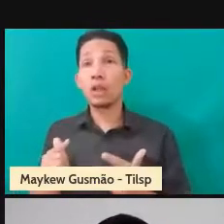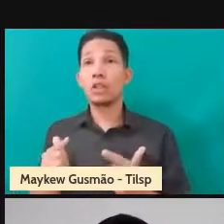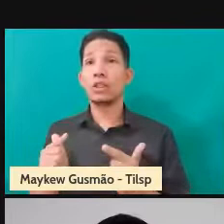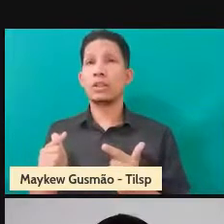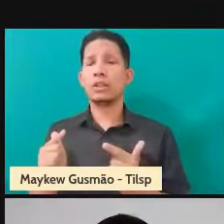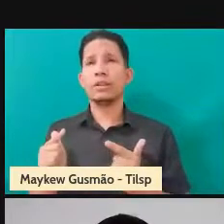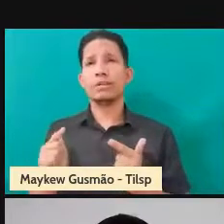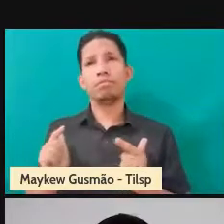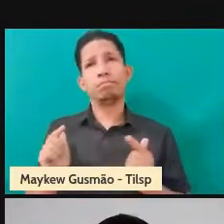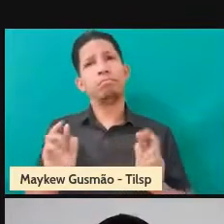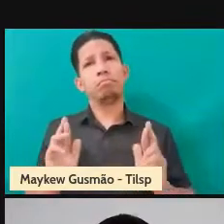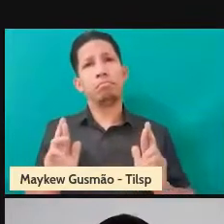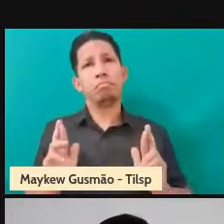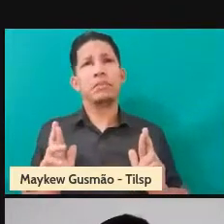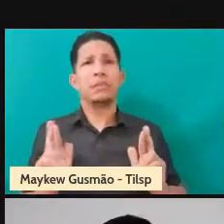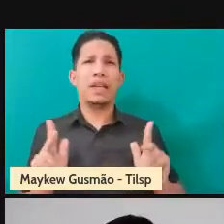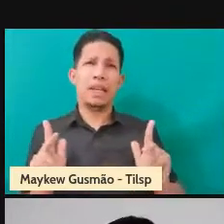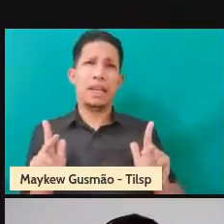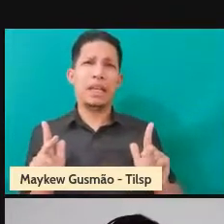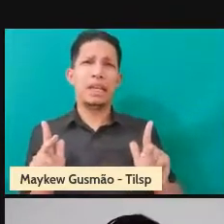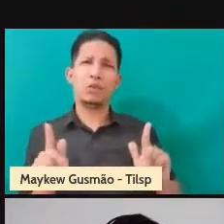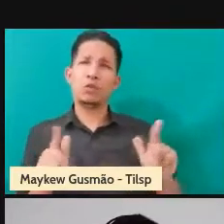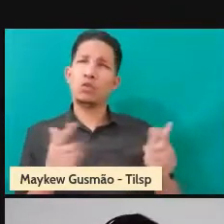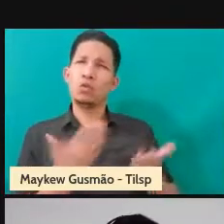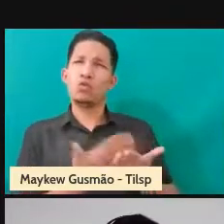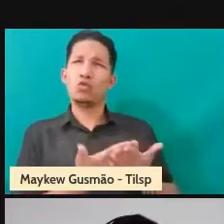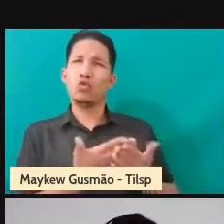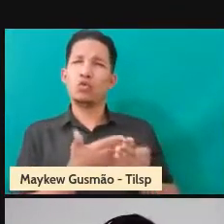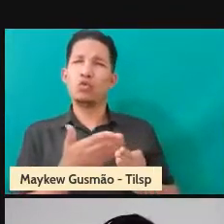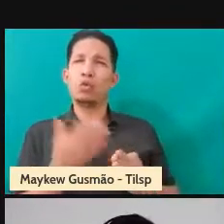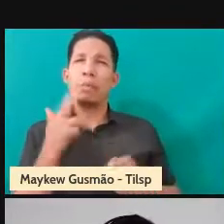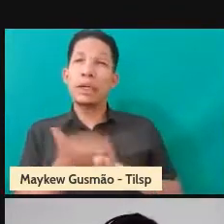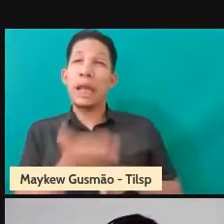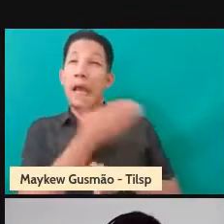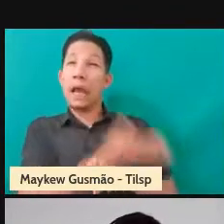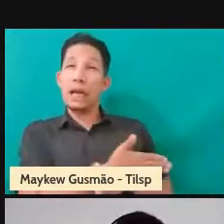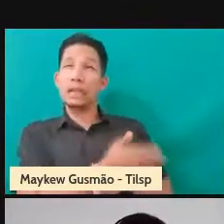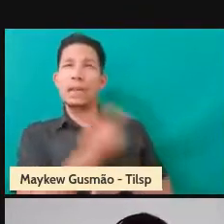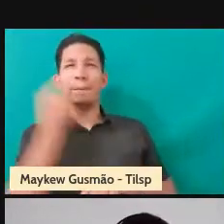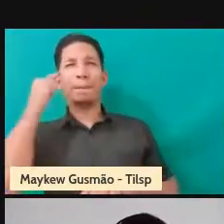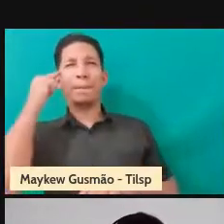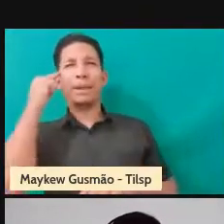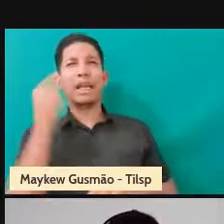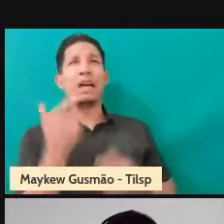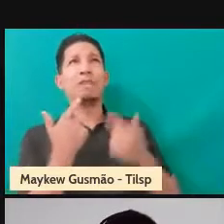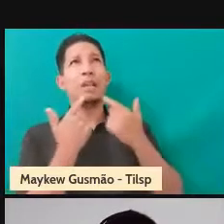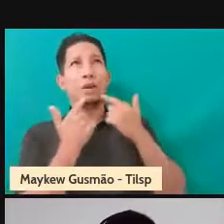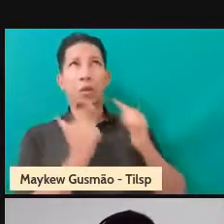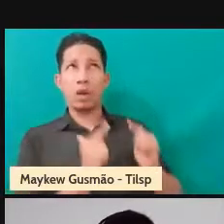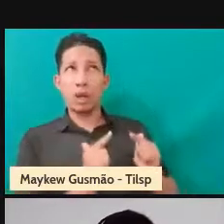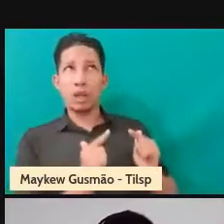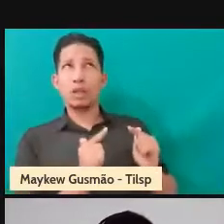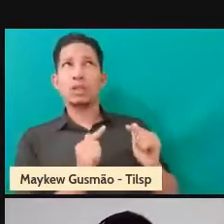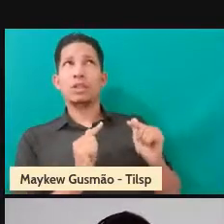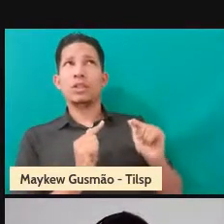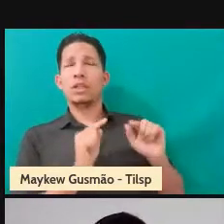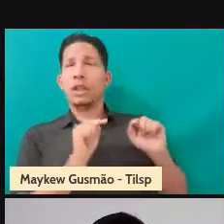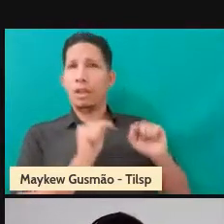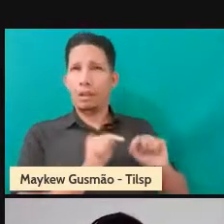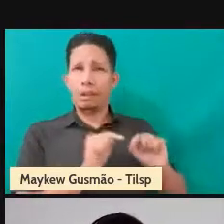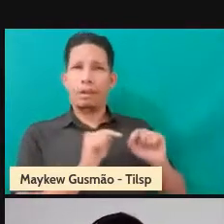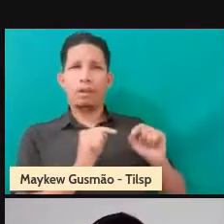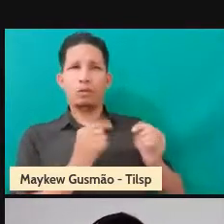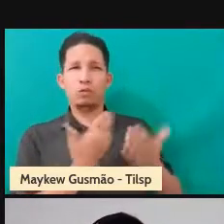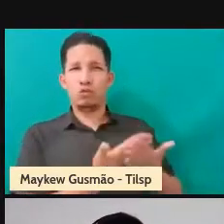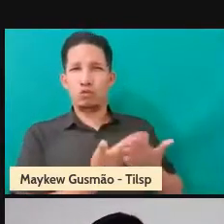diferentemente dos estudos anteriores a Bakhtin, que pensavam a linguagem dentro dos